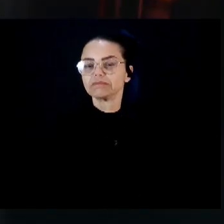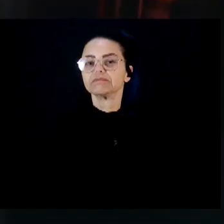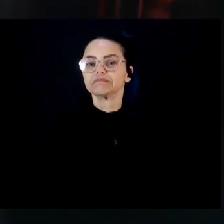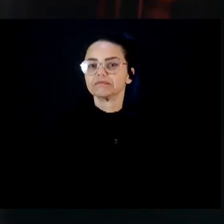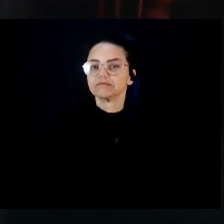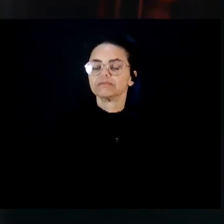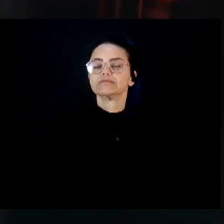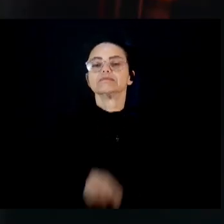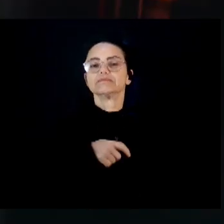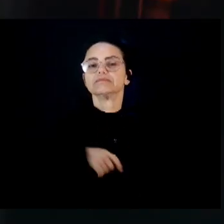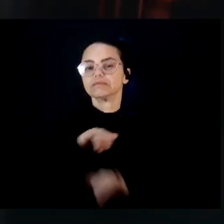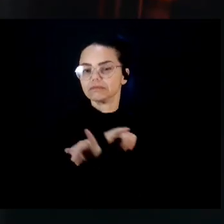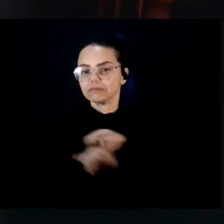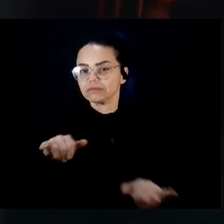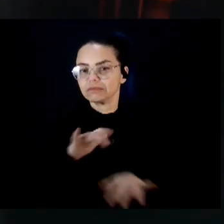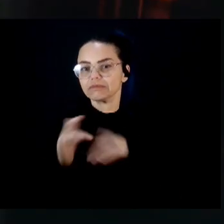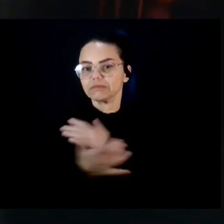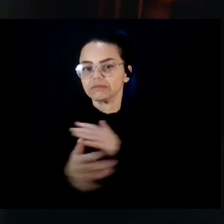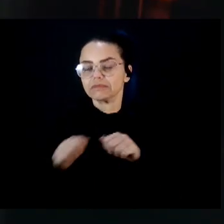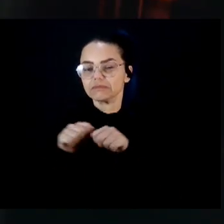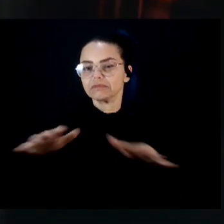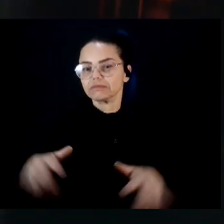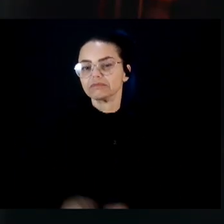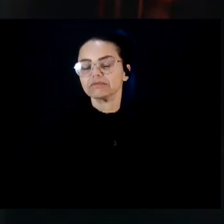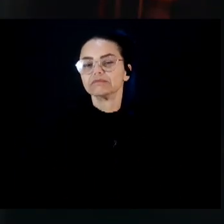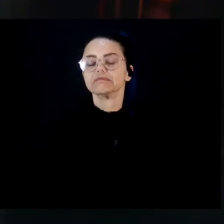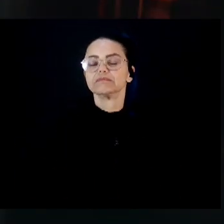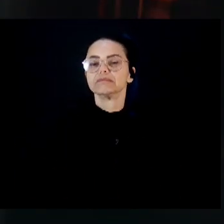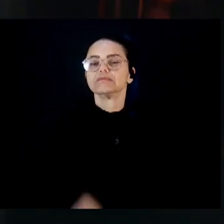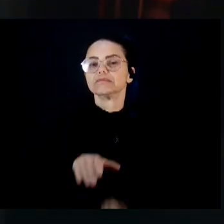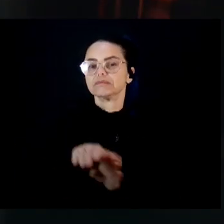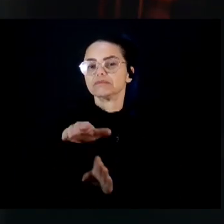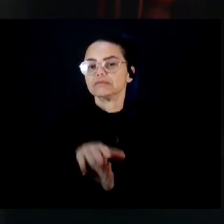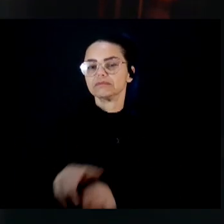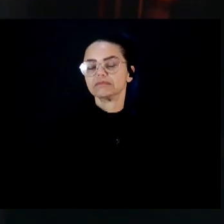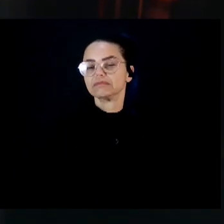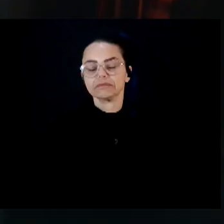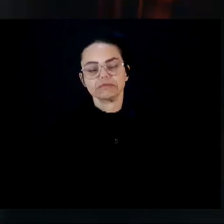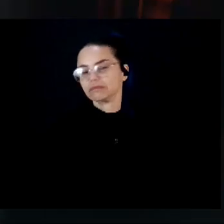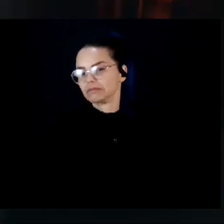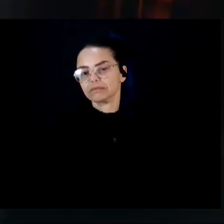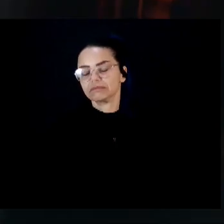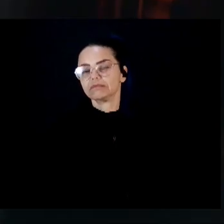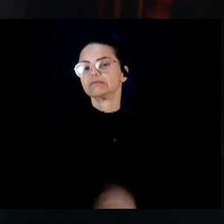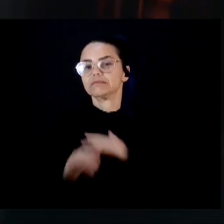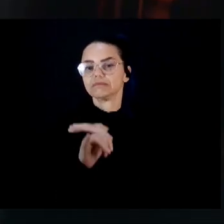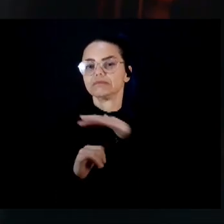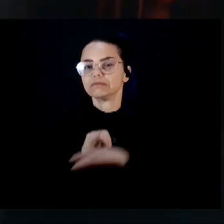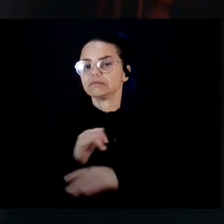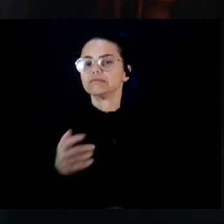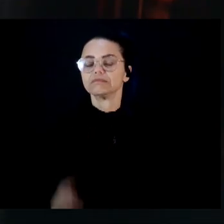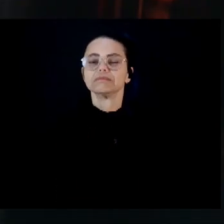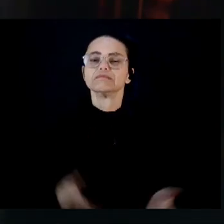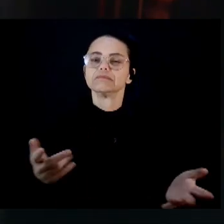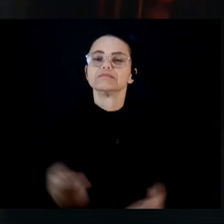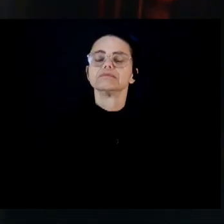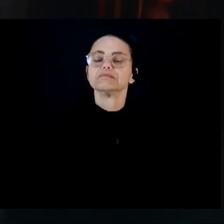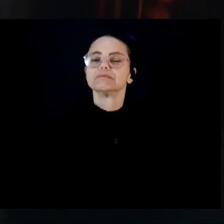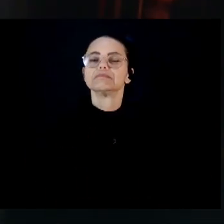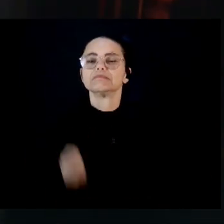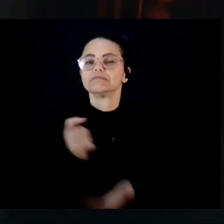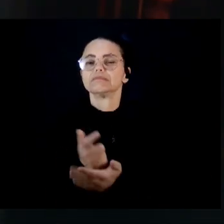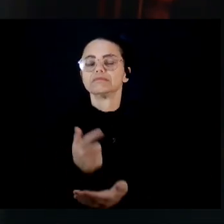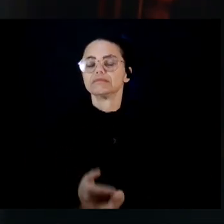propagandas, recomendações informais, acabam mudando o nosso jeito de pensar e a gente acaba comprando suplemento por conta